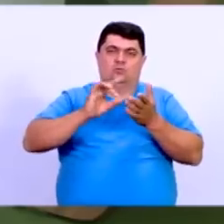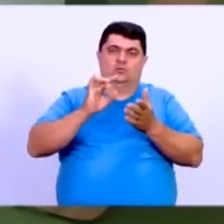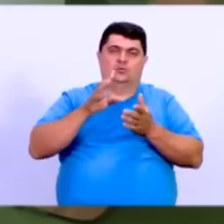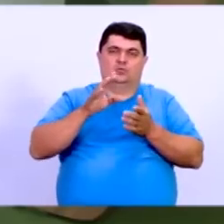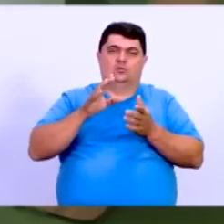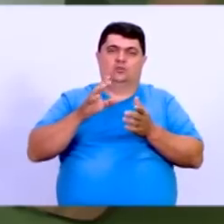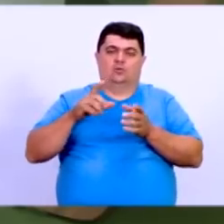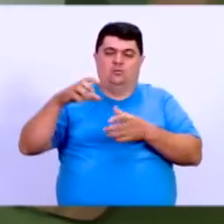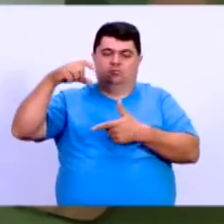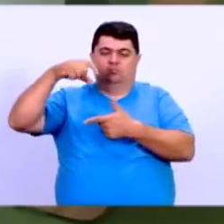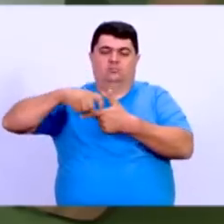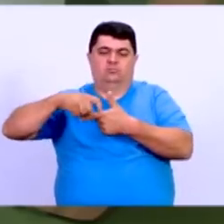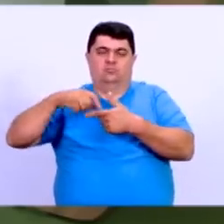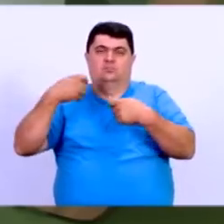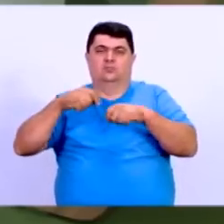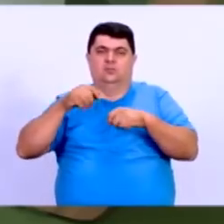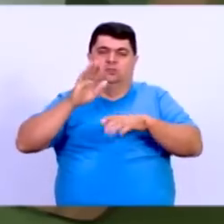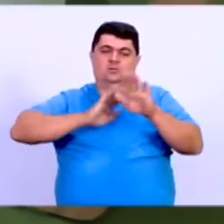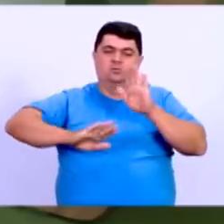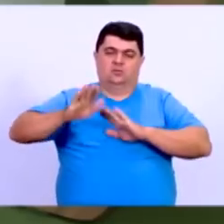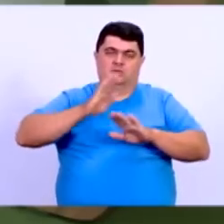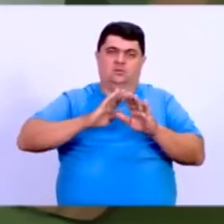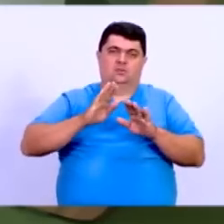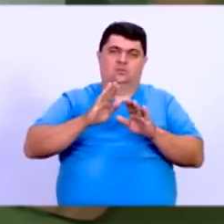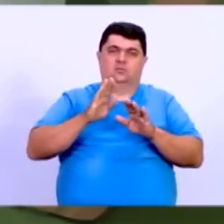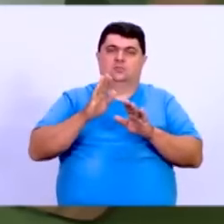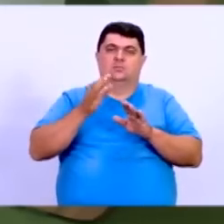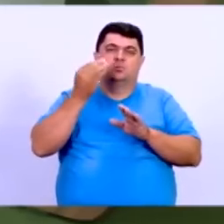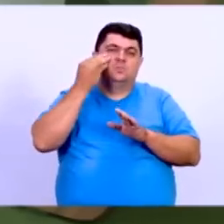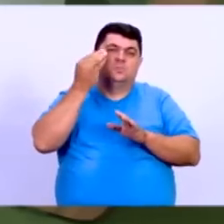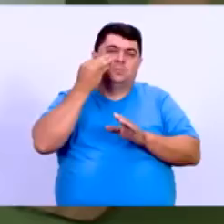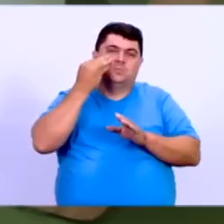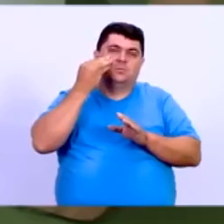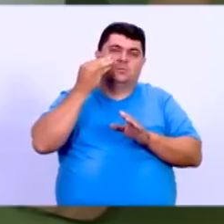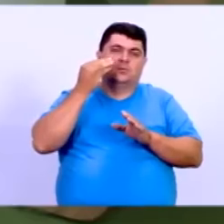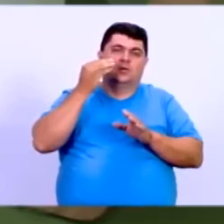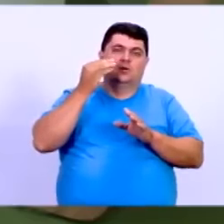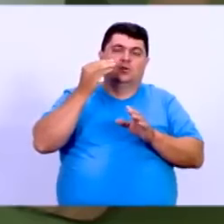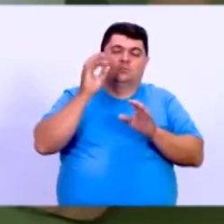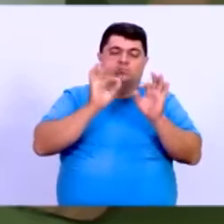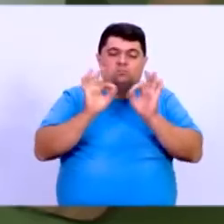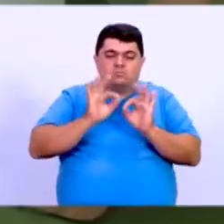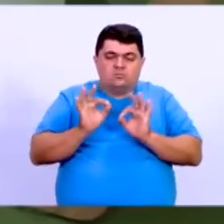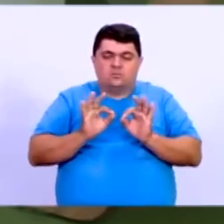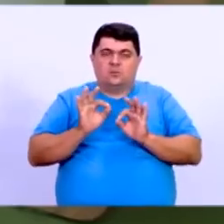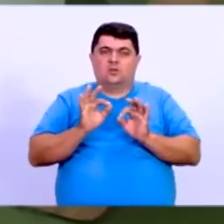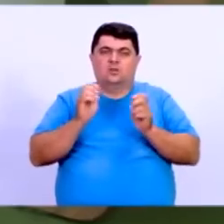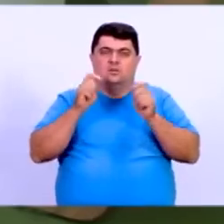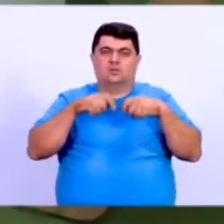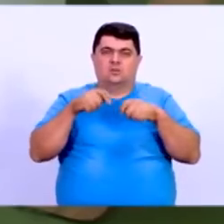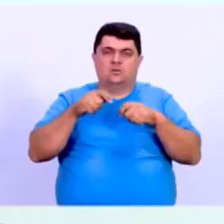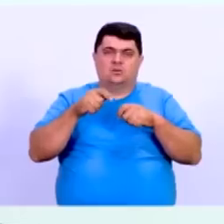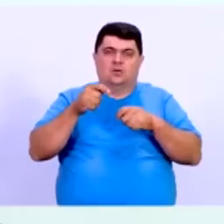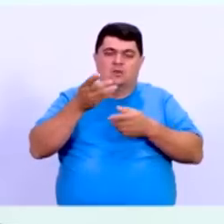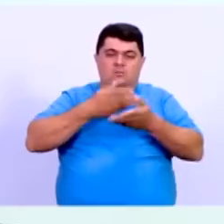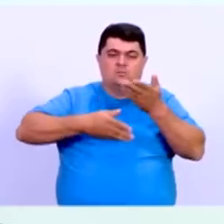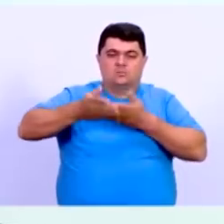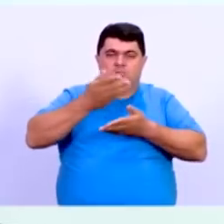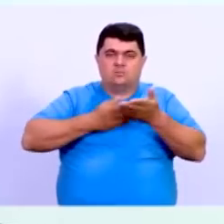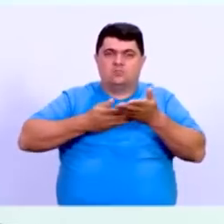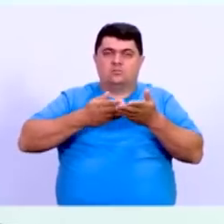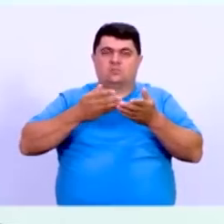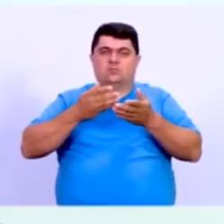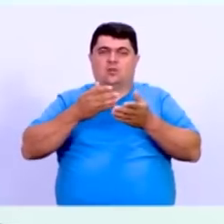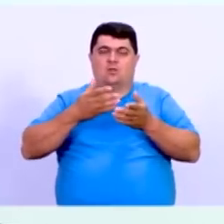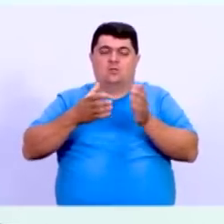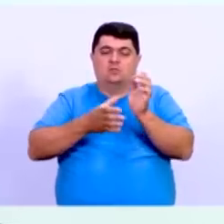trancar agora um cadeado, né? Você tem que se preocupar ali em trazer protocolos que tratem, né, esse compartilhamento dessa informação com maior